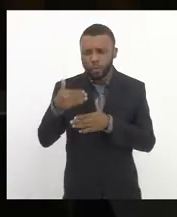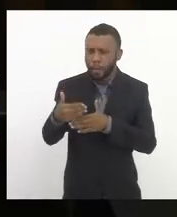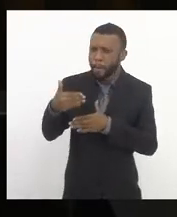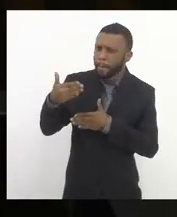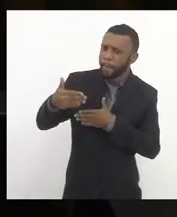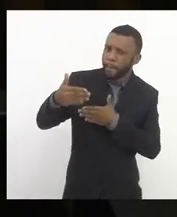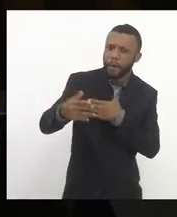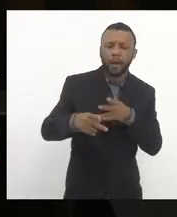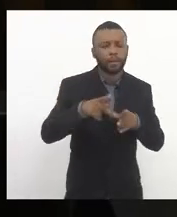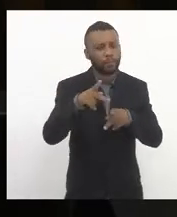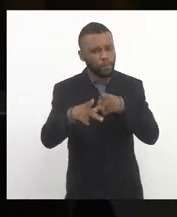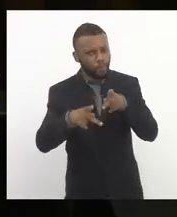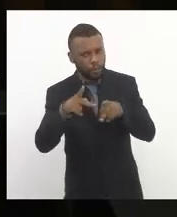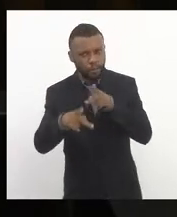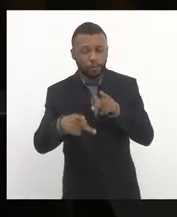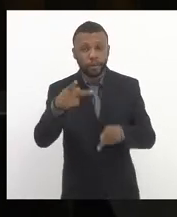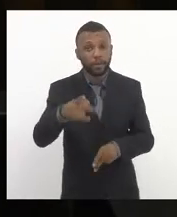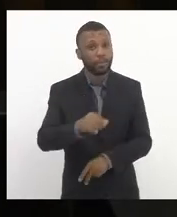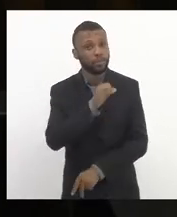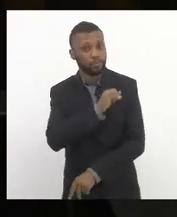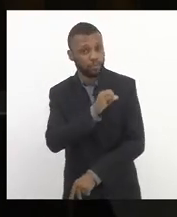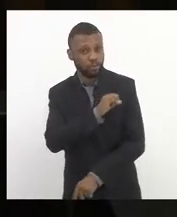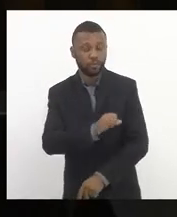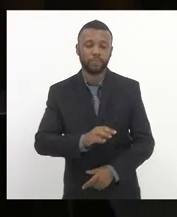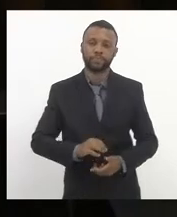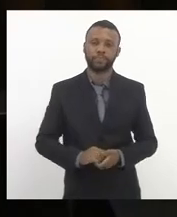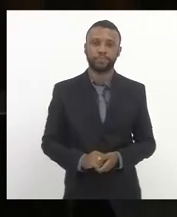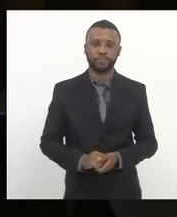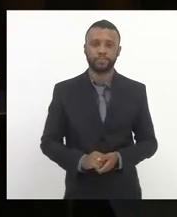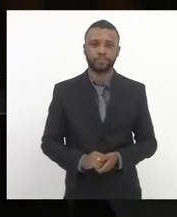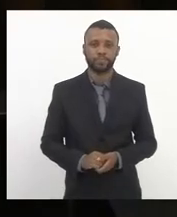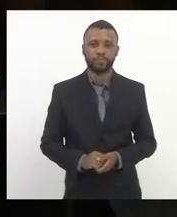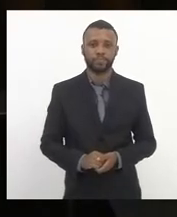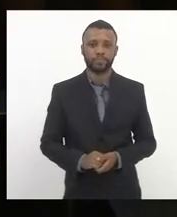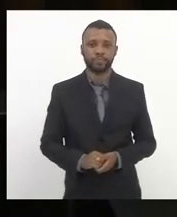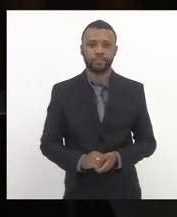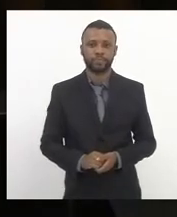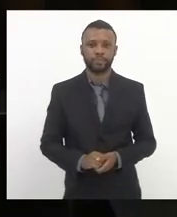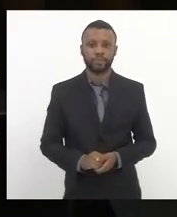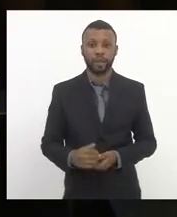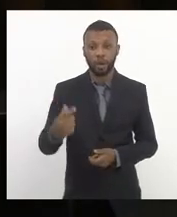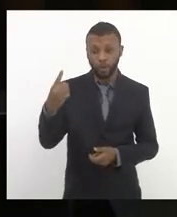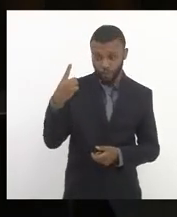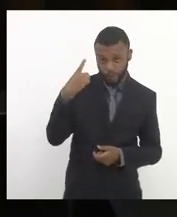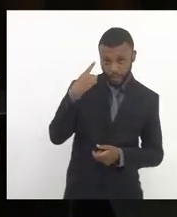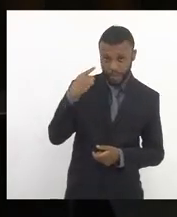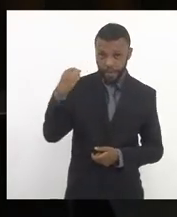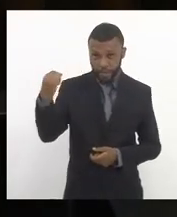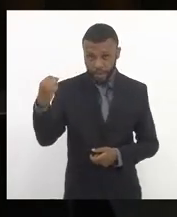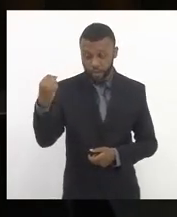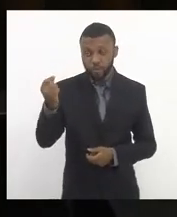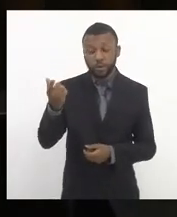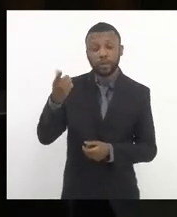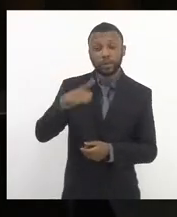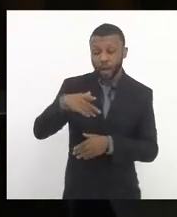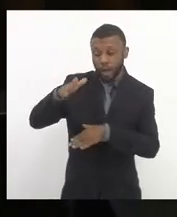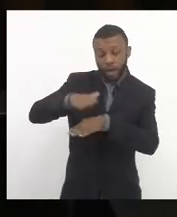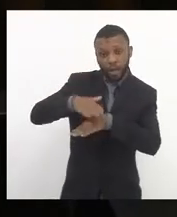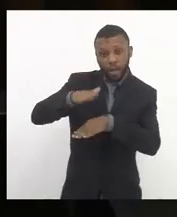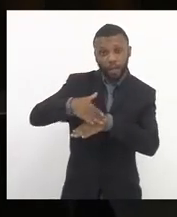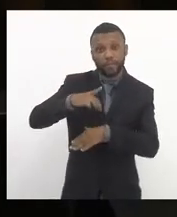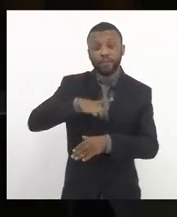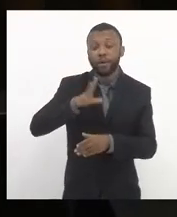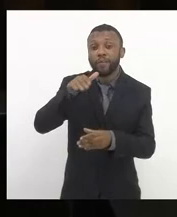da população do nosso Estado. Eu fui eleito, chancelado e tutelado com